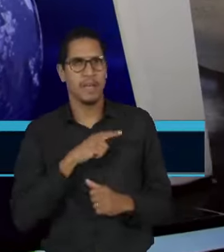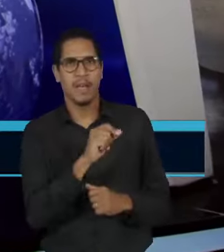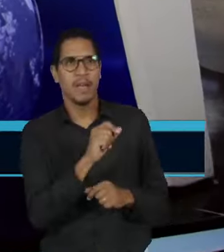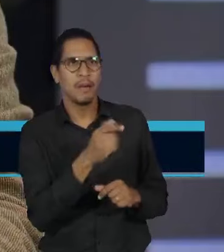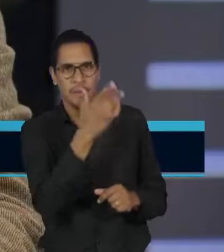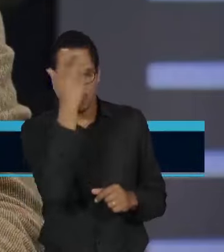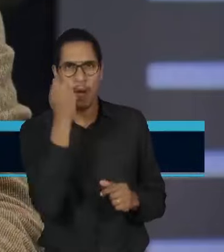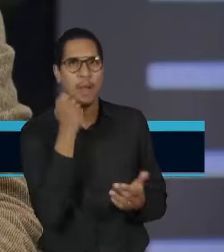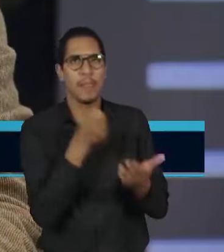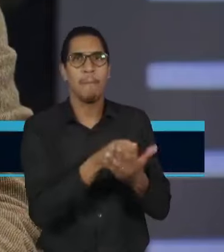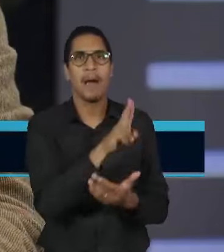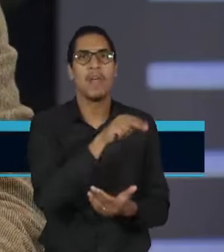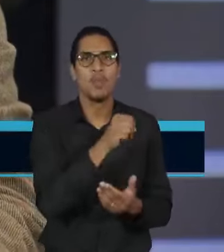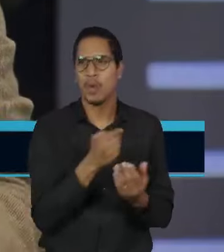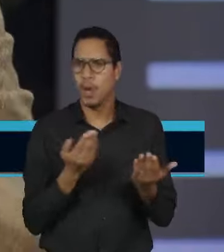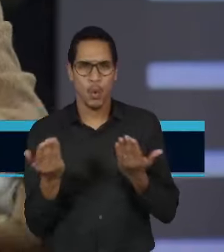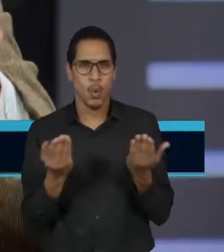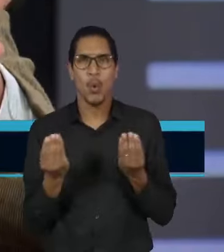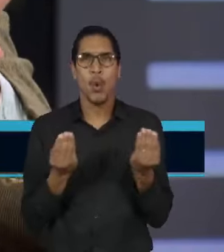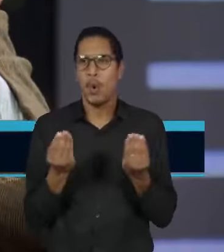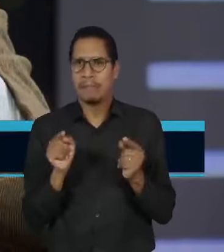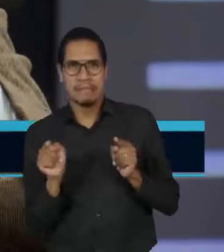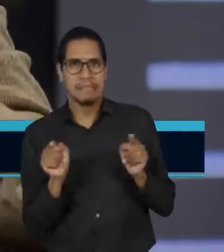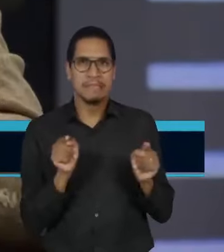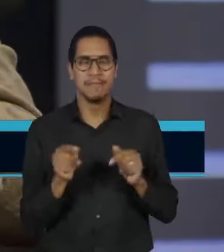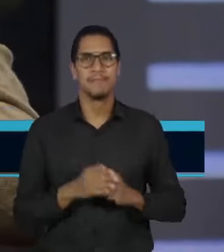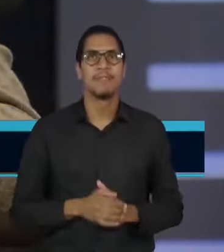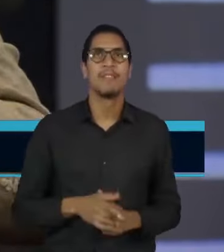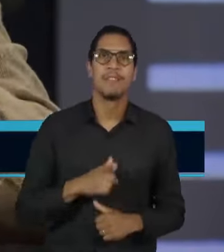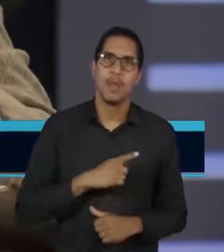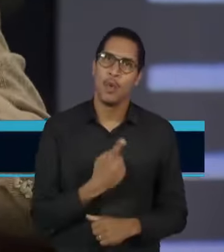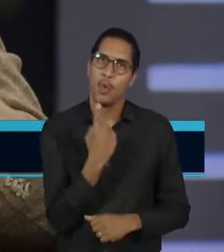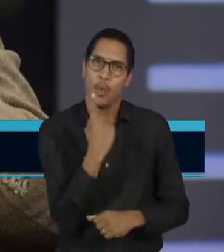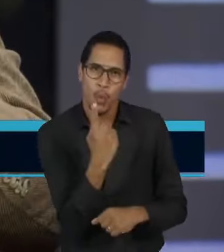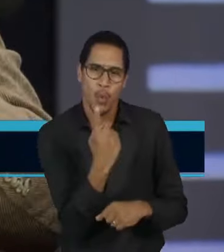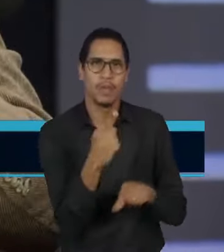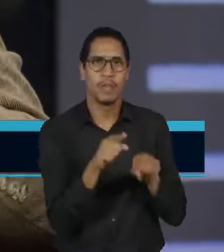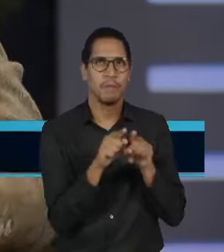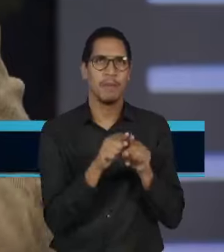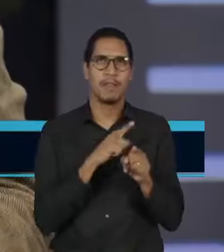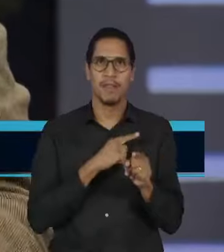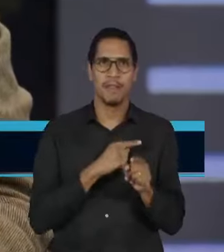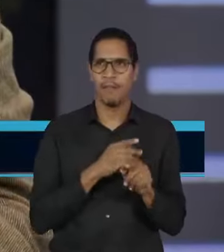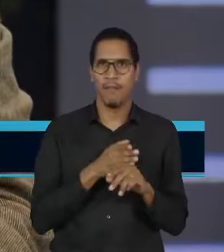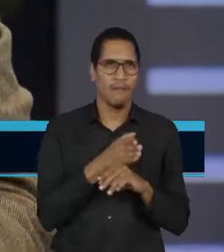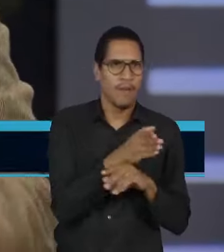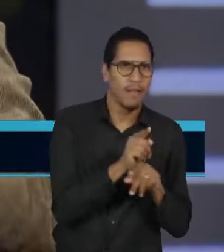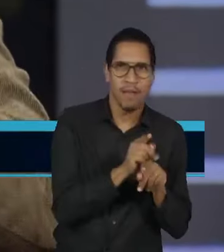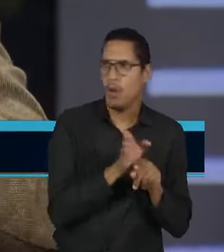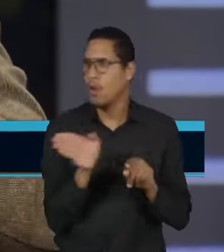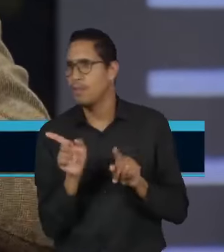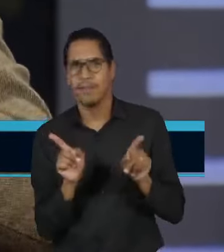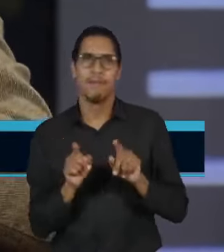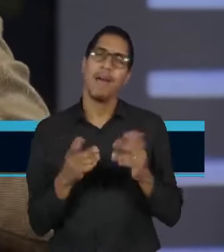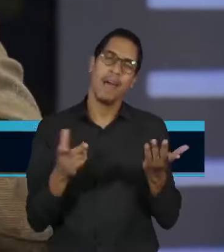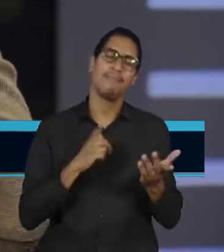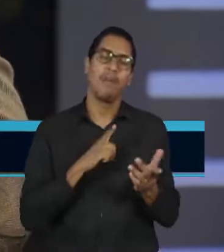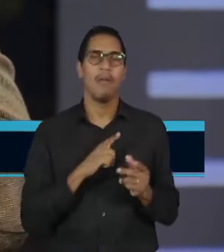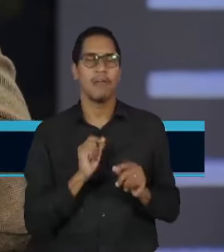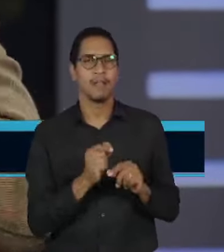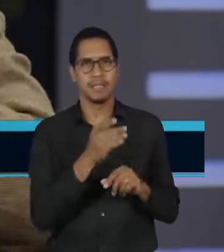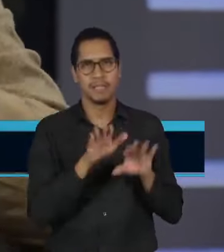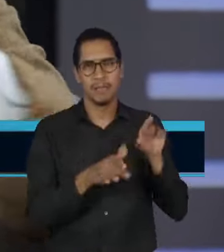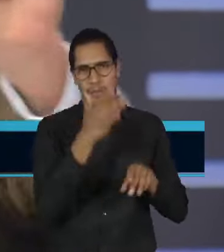ali ó, tá junto, viu? Agora, a não ser que seja uma única mercearia, um único negócio, não possa se recorrer a outros. Mas, primeiro que isso, o mau